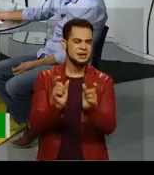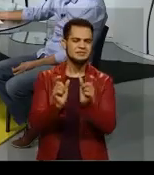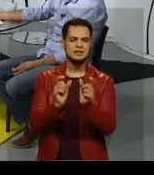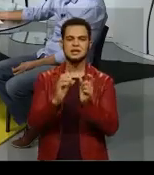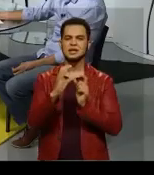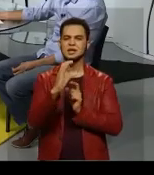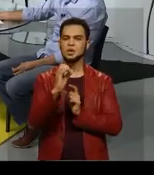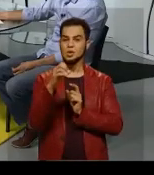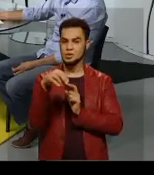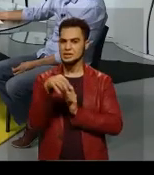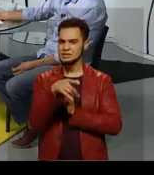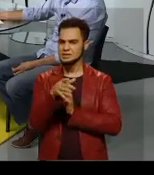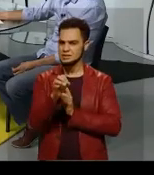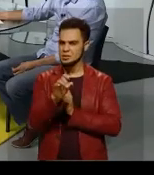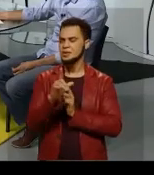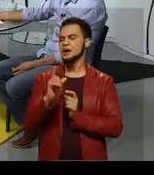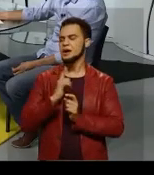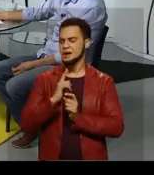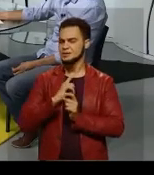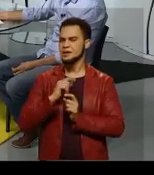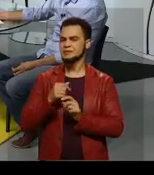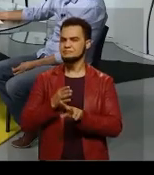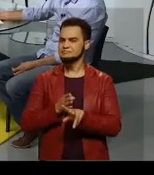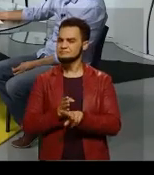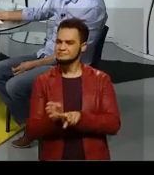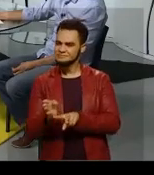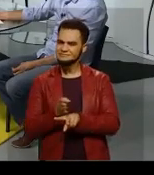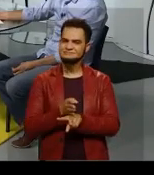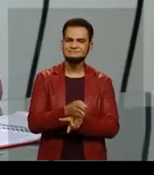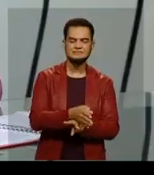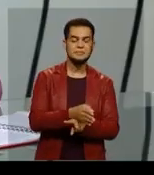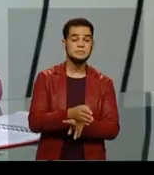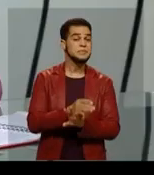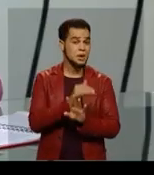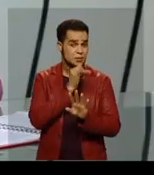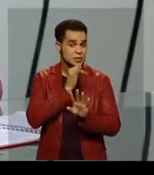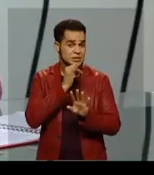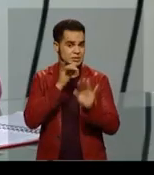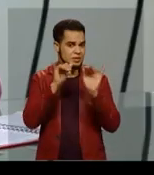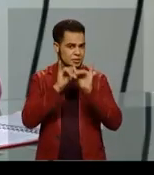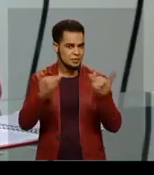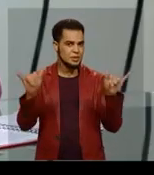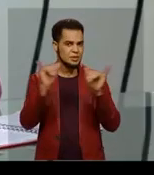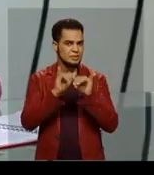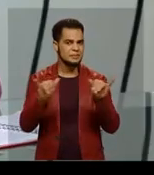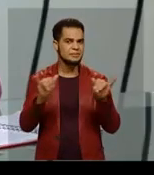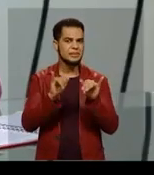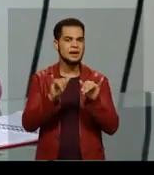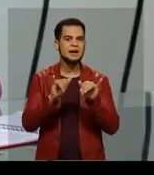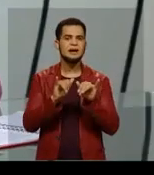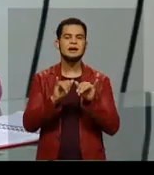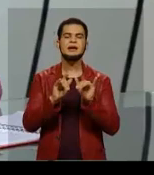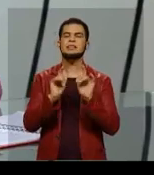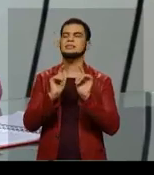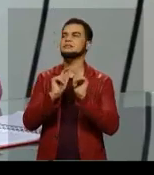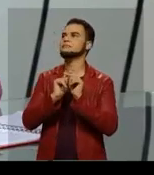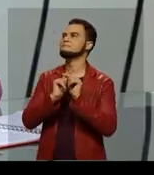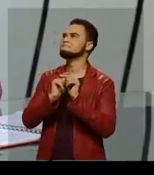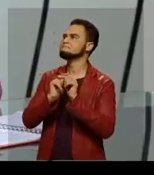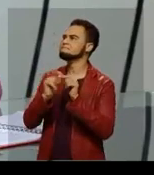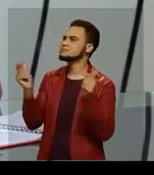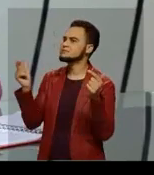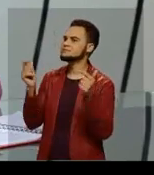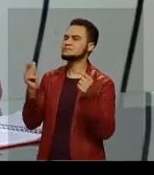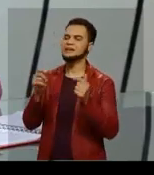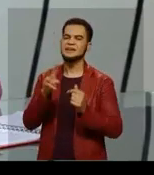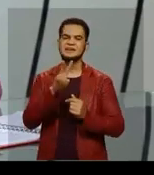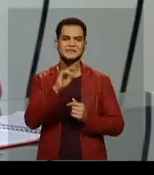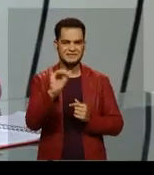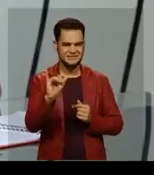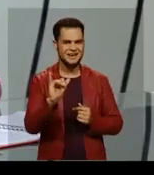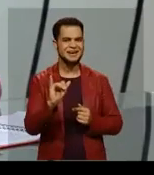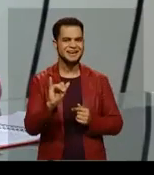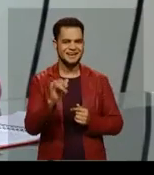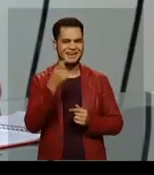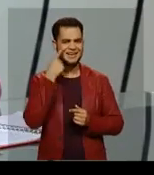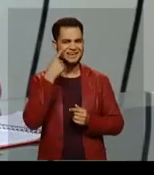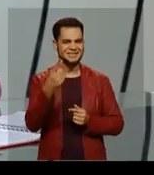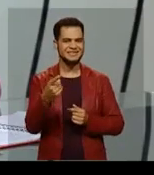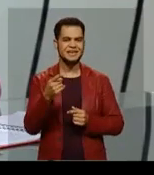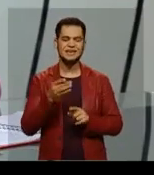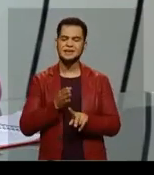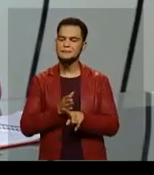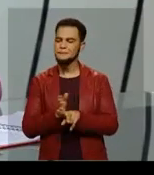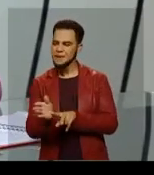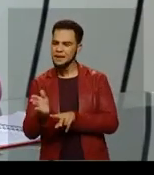aí tem a ambiguidade, tá? Em propaganda, então, é o que você mais vai notar, é a